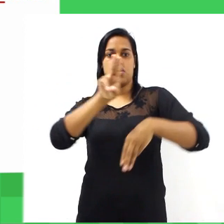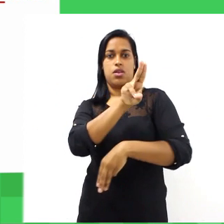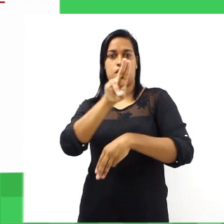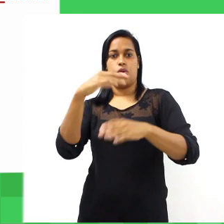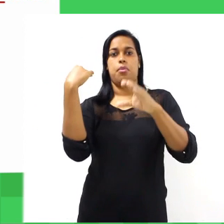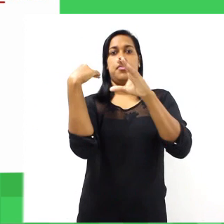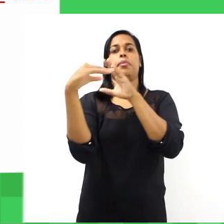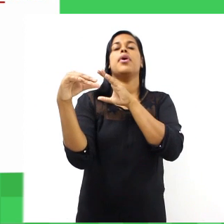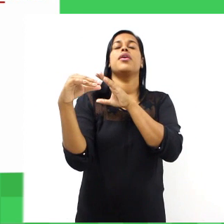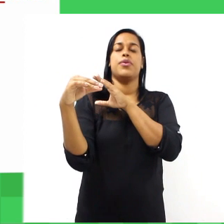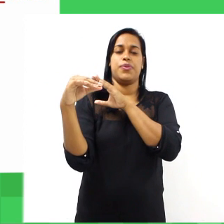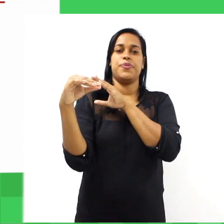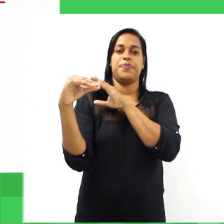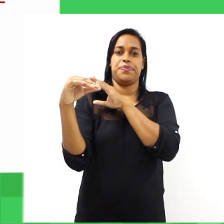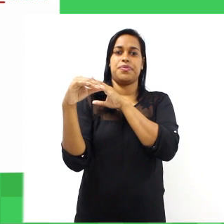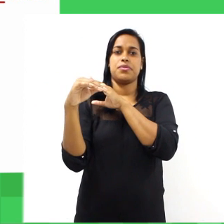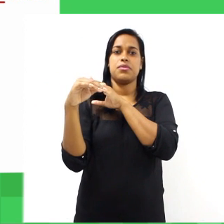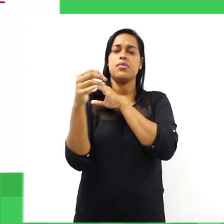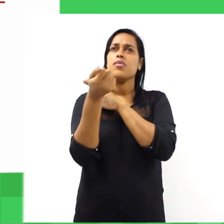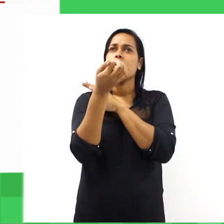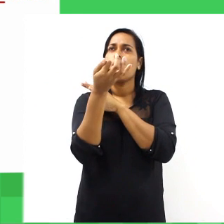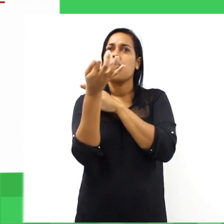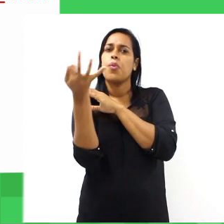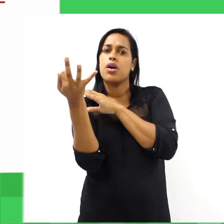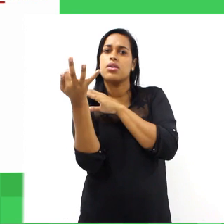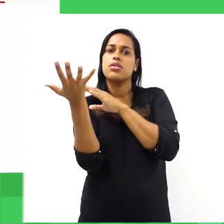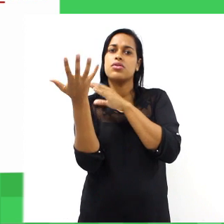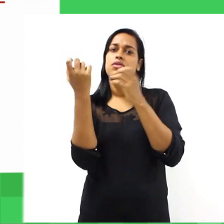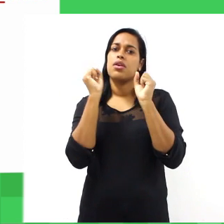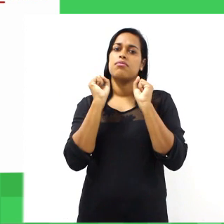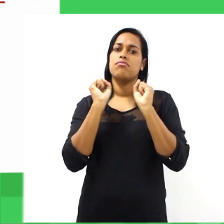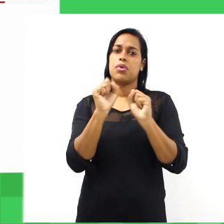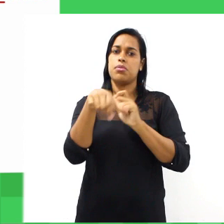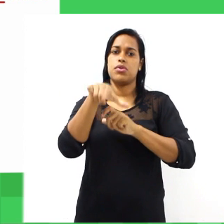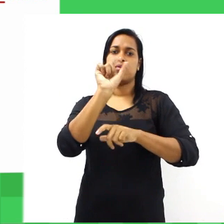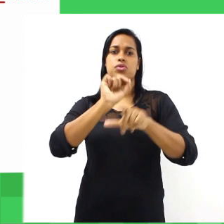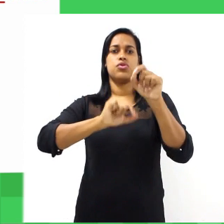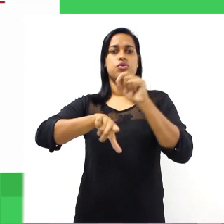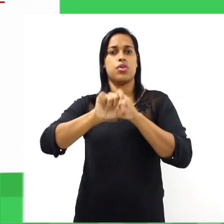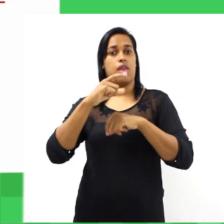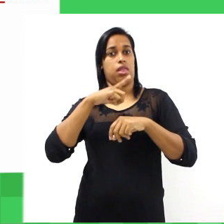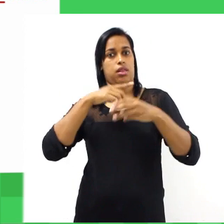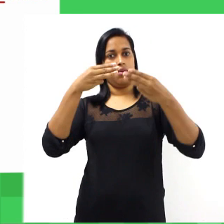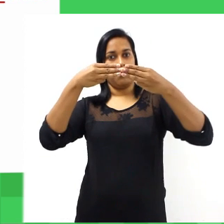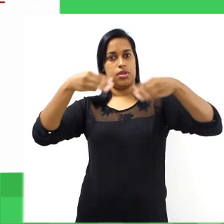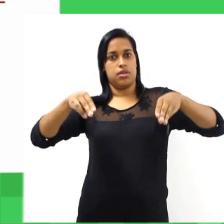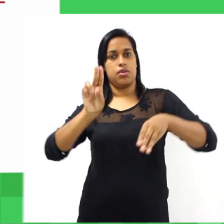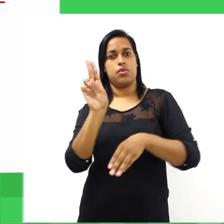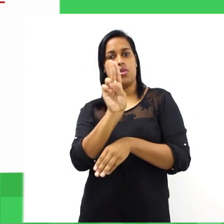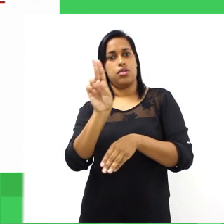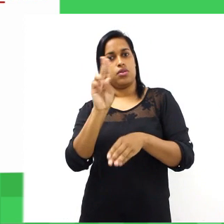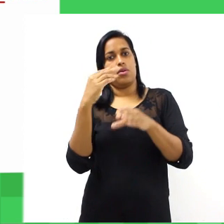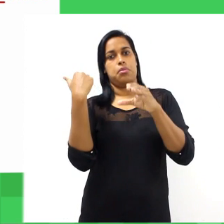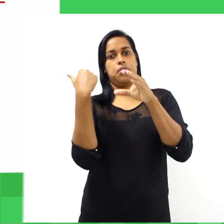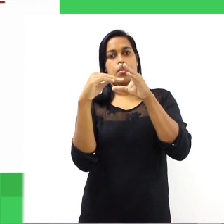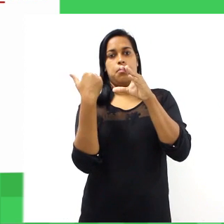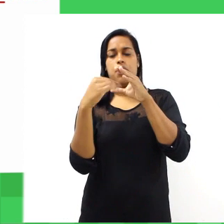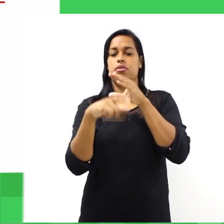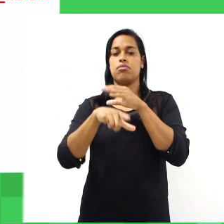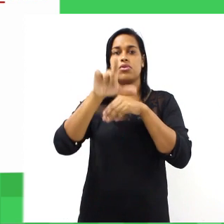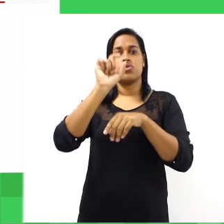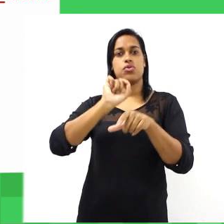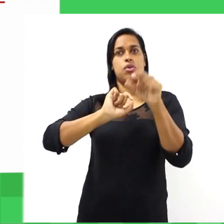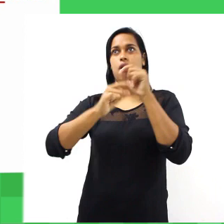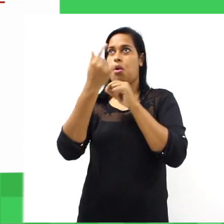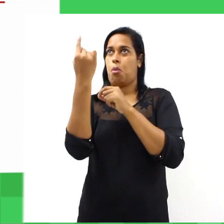e-mail, quais os campos possíveis que eu possa escolher? Eu tenho matrícula, nome, e-mail. Você pode escolher um